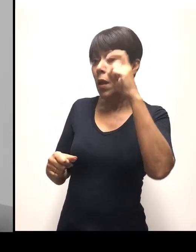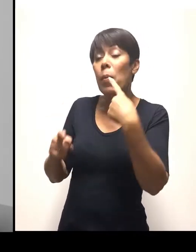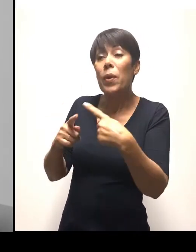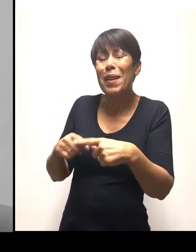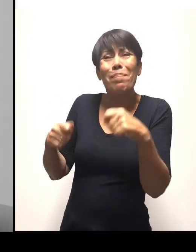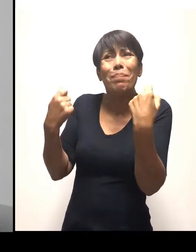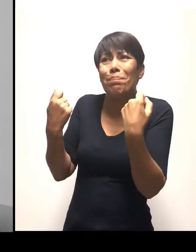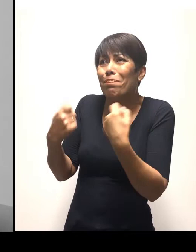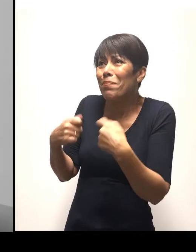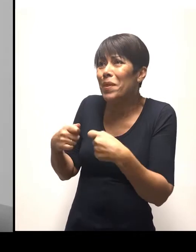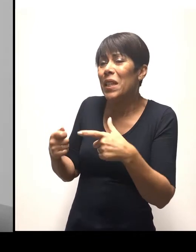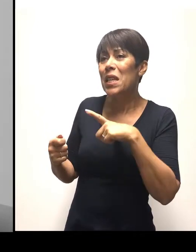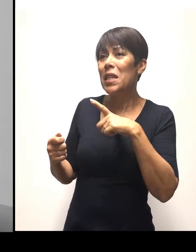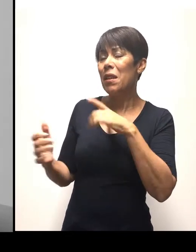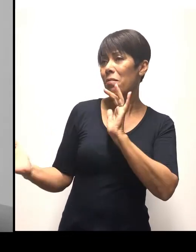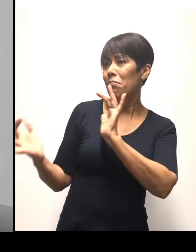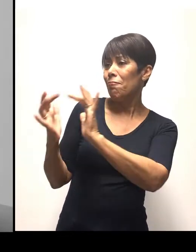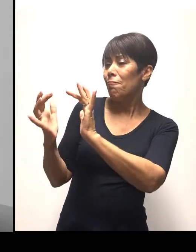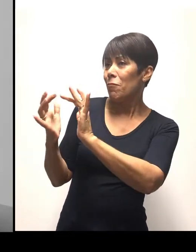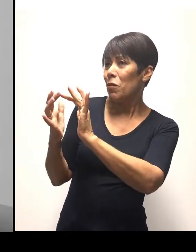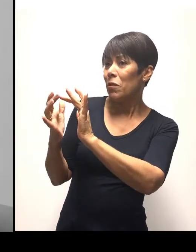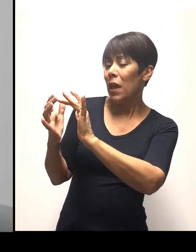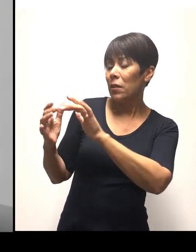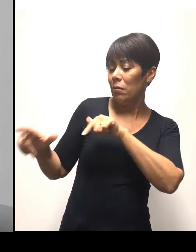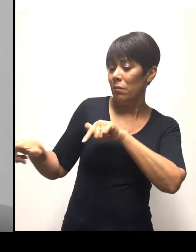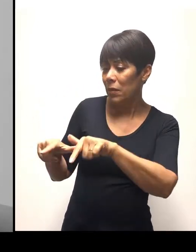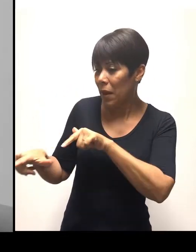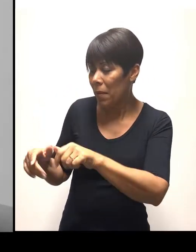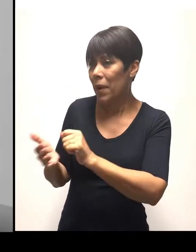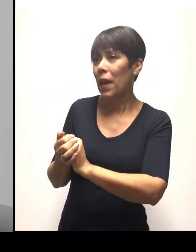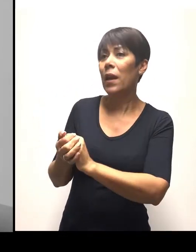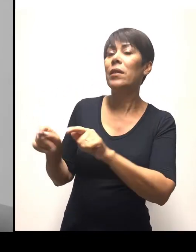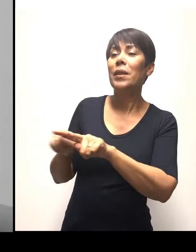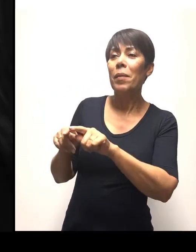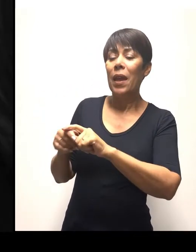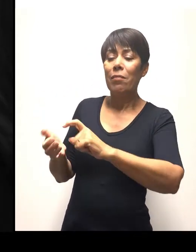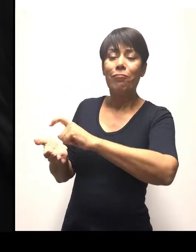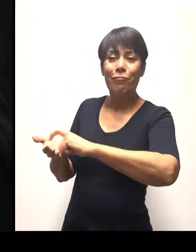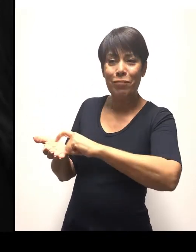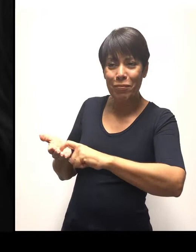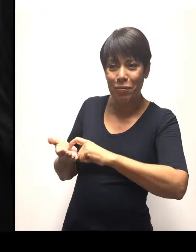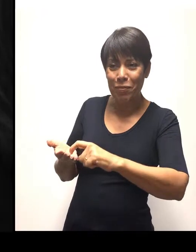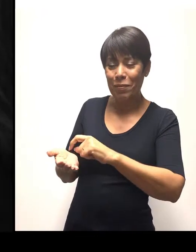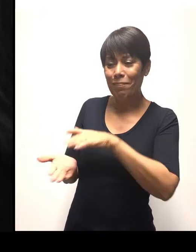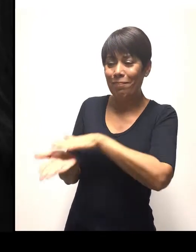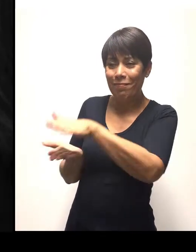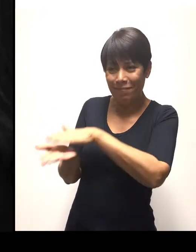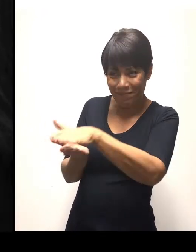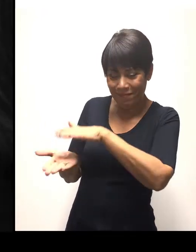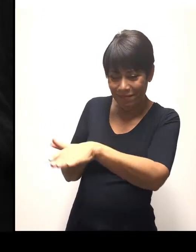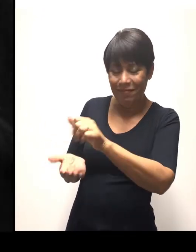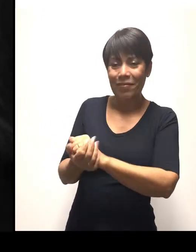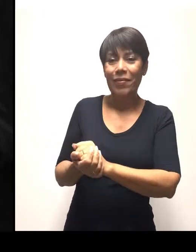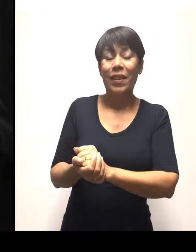é necessário ter nas redações o trabalhador da gráfica. Da gráfica, justamente. Tem esse livro